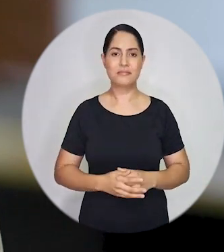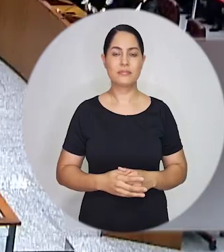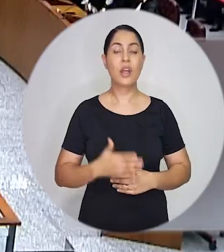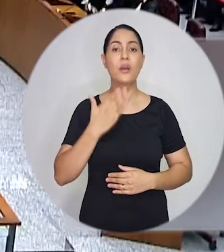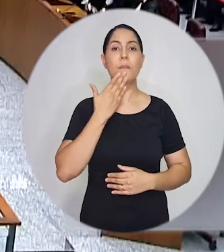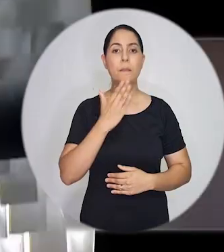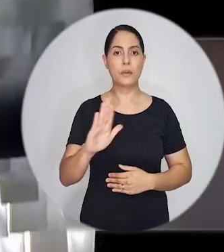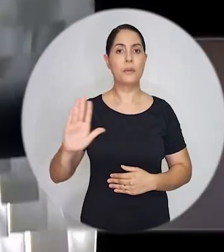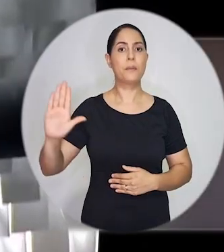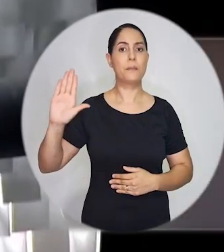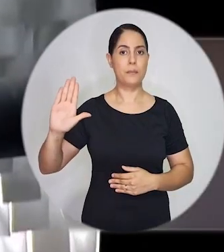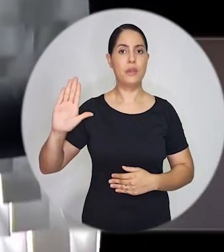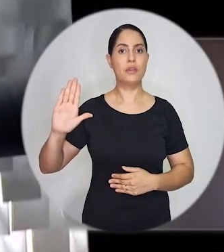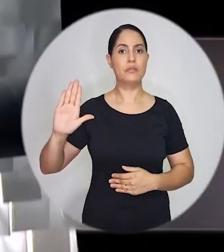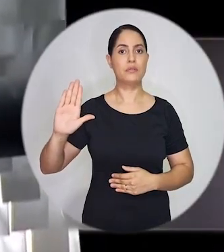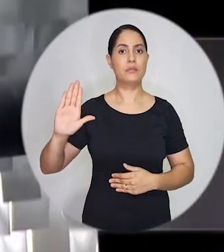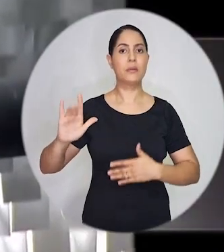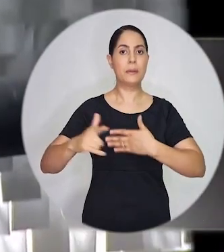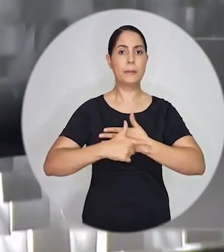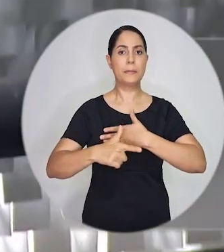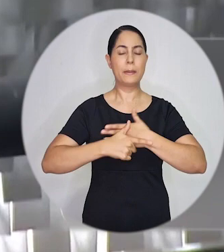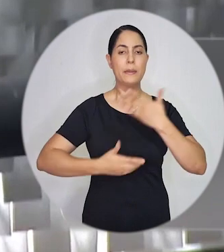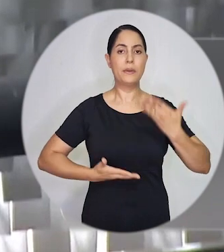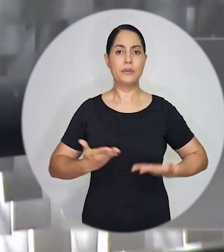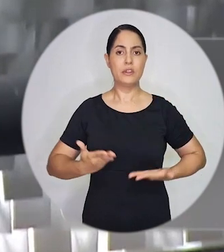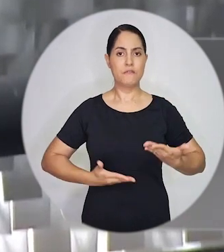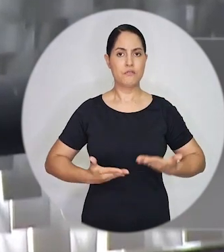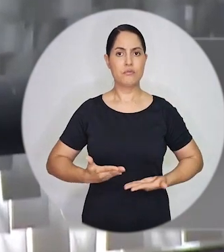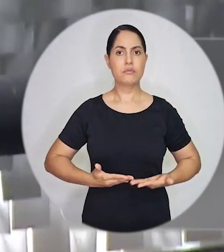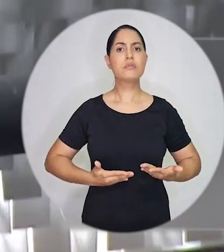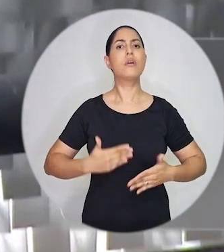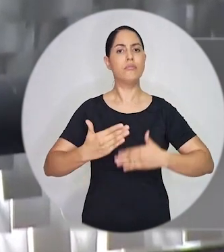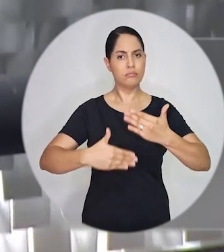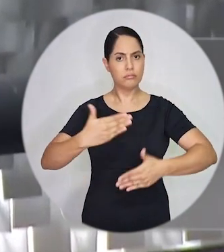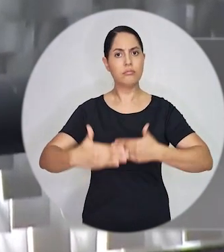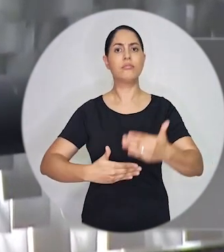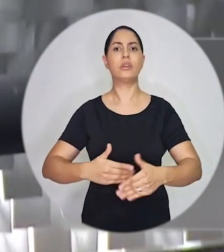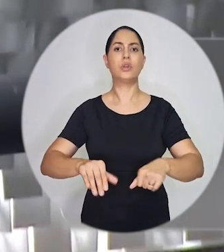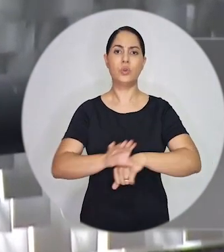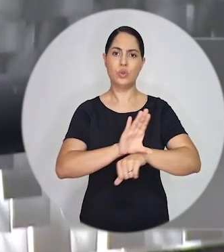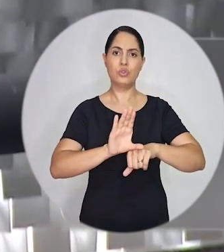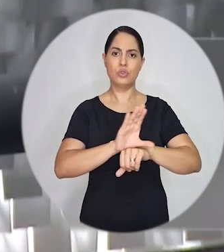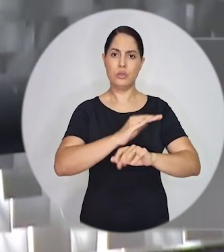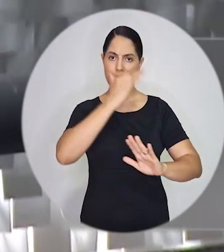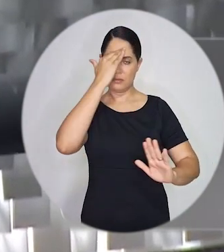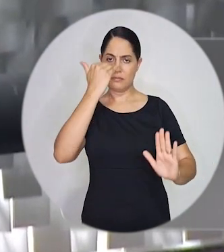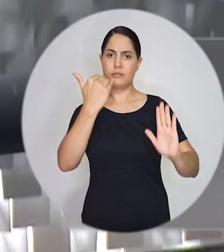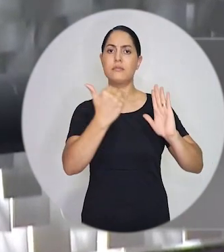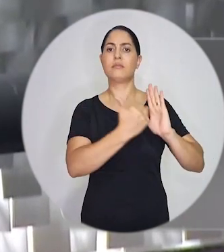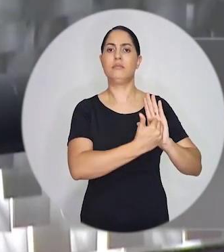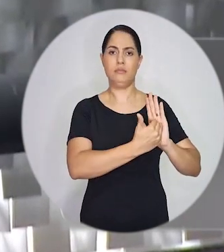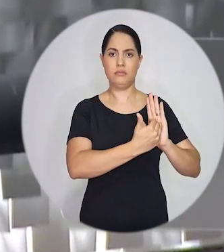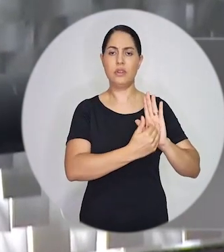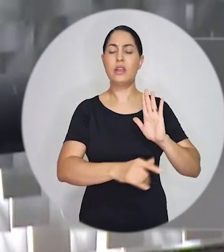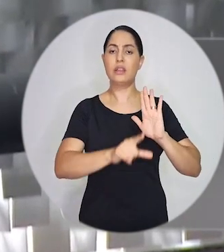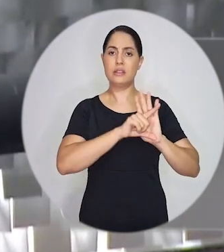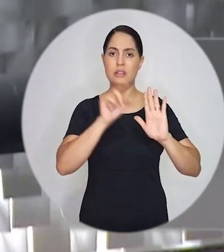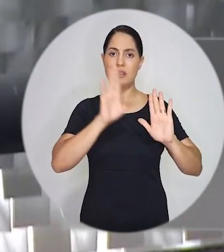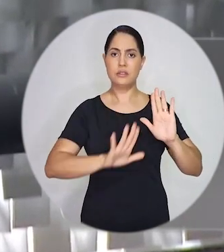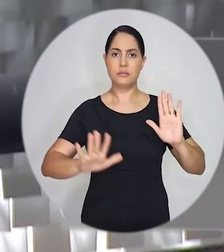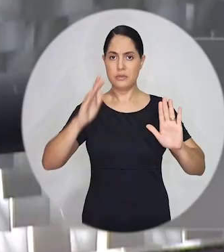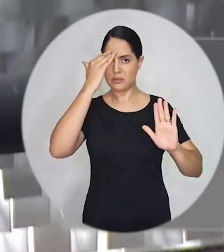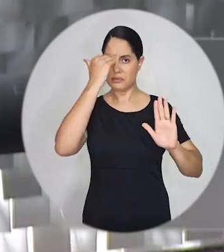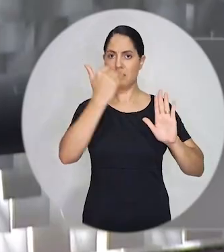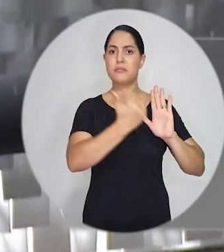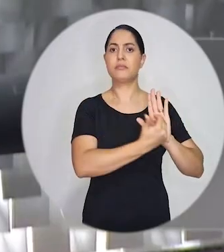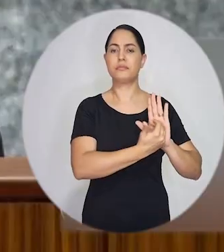agora. Prometo bem desempenhar os deveres do cargo e bem cumprir e fazer cumprir a Constituição e